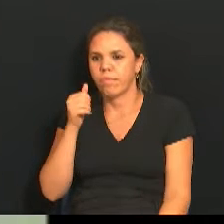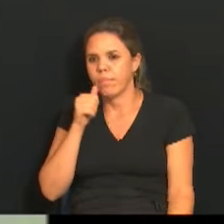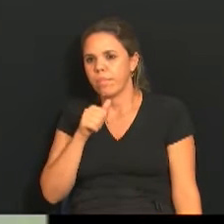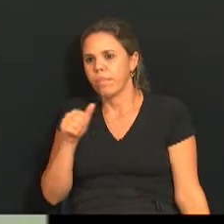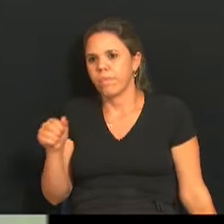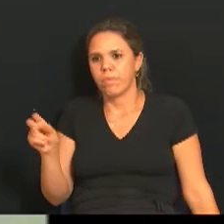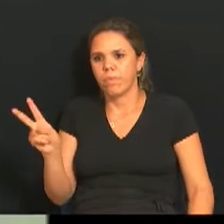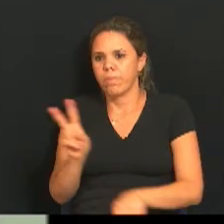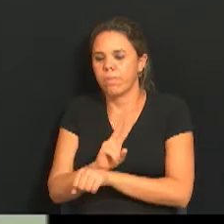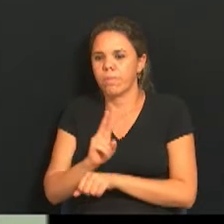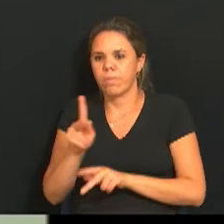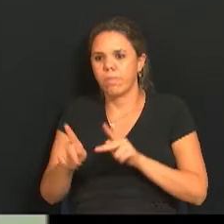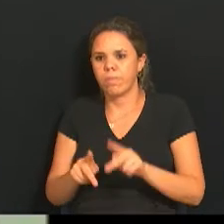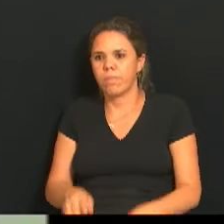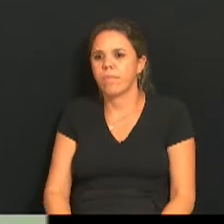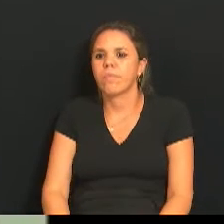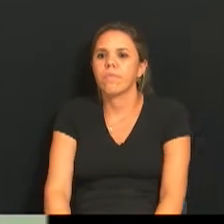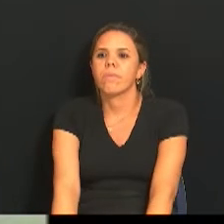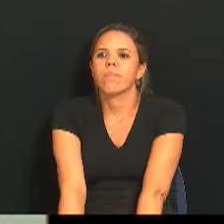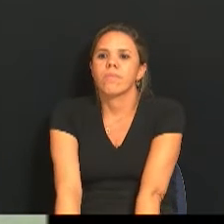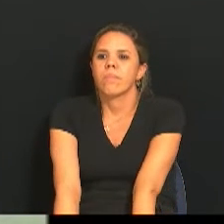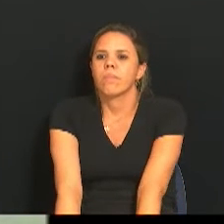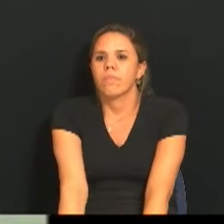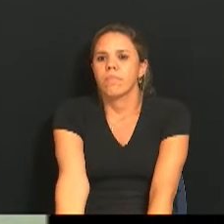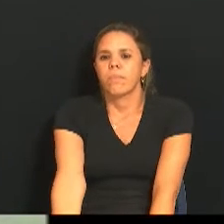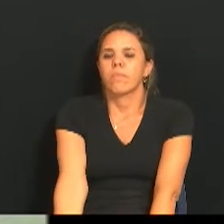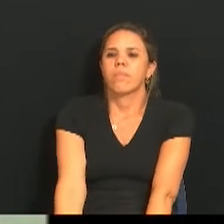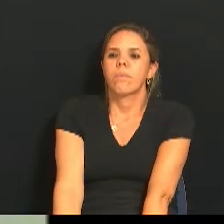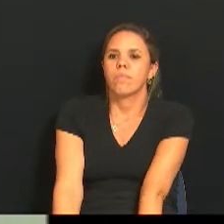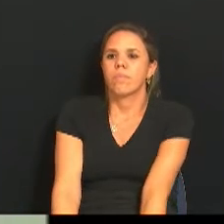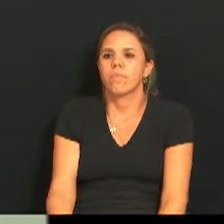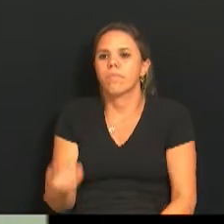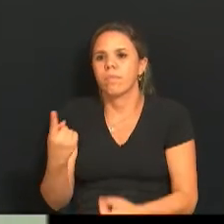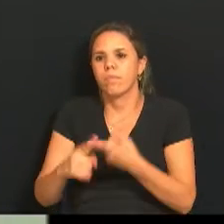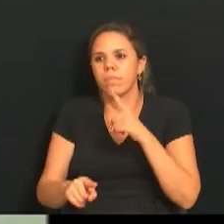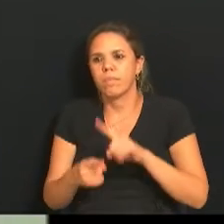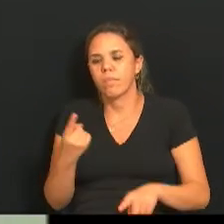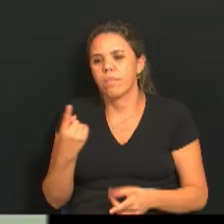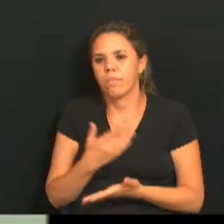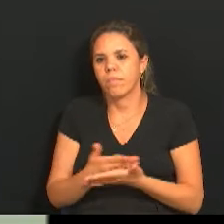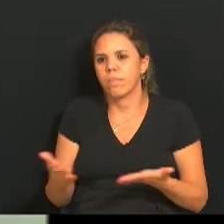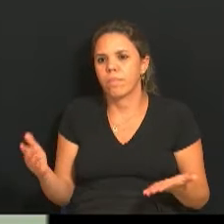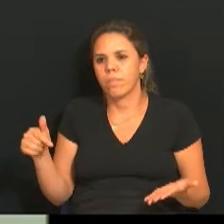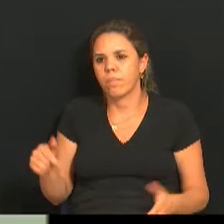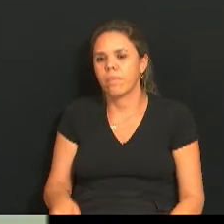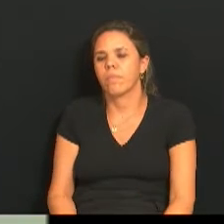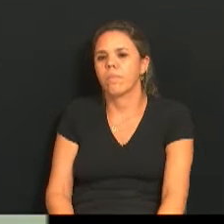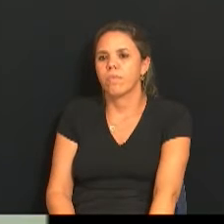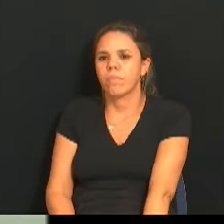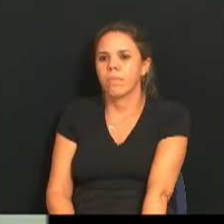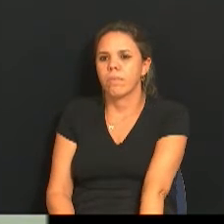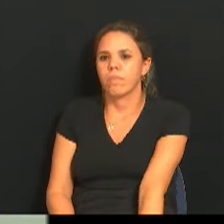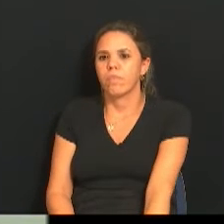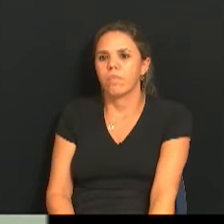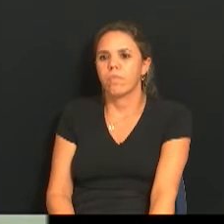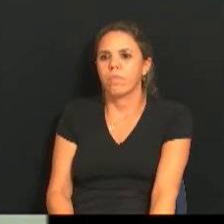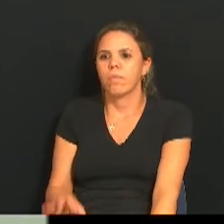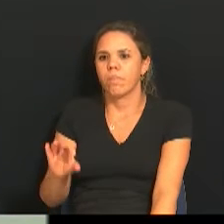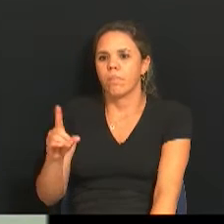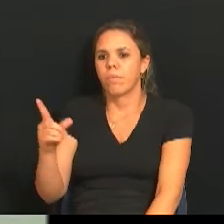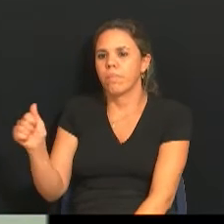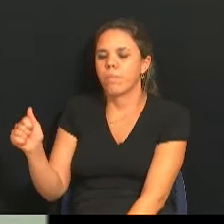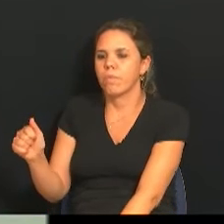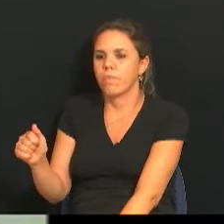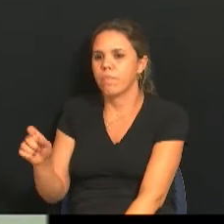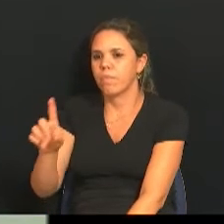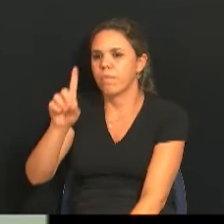e os demais presentes. Eu acho que a gente pode combinar assim, Major. Eu começo por aqui, e aí a Cida, que é